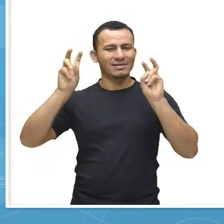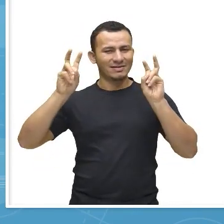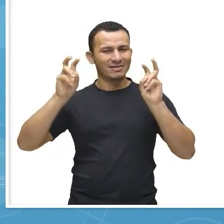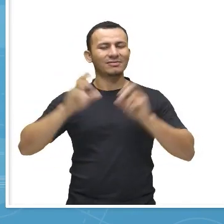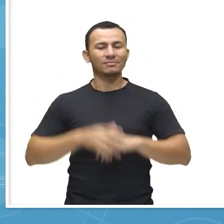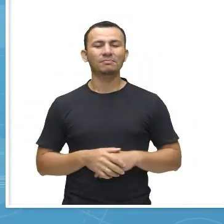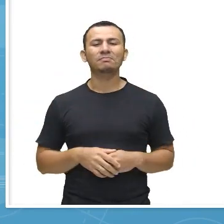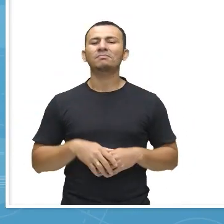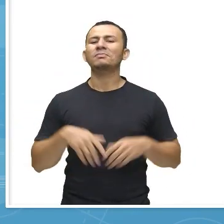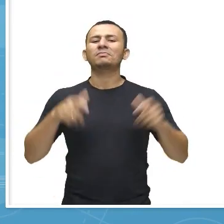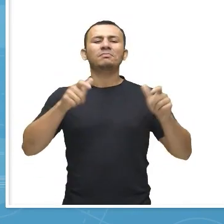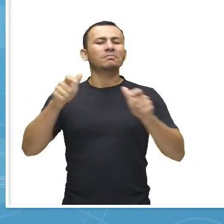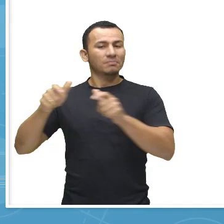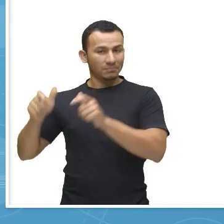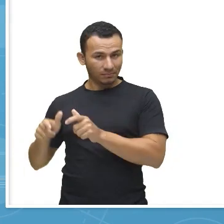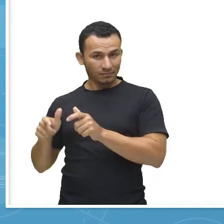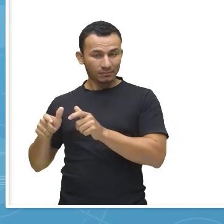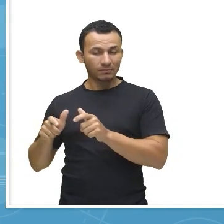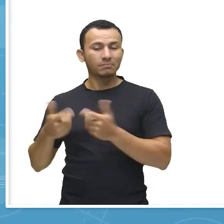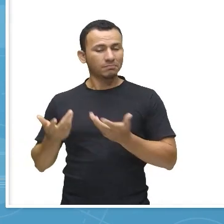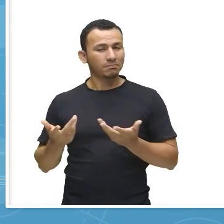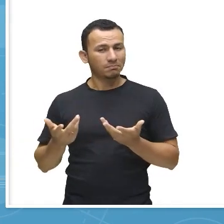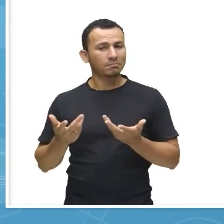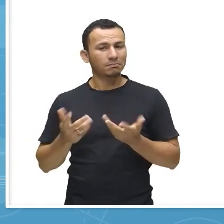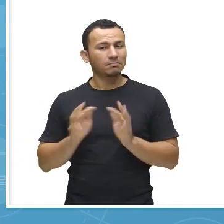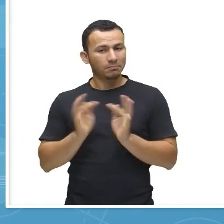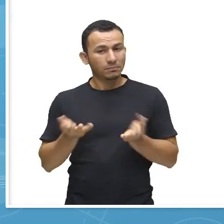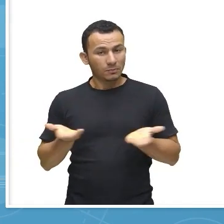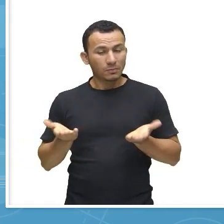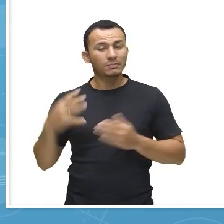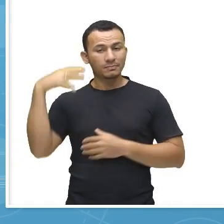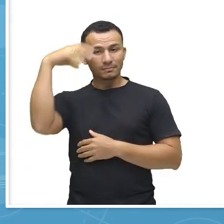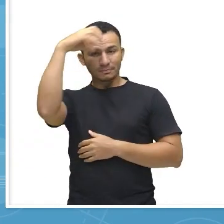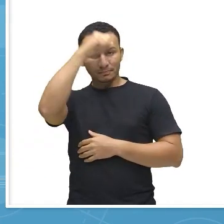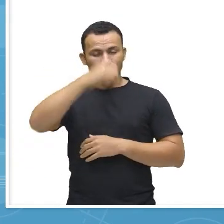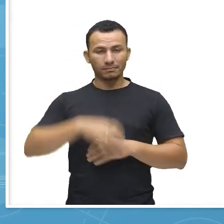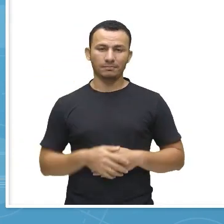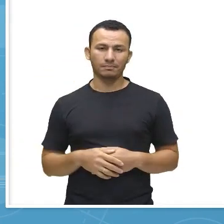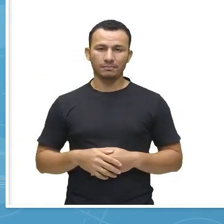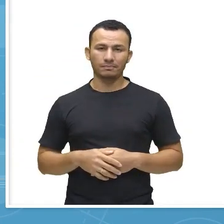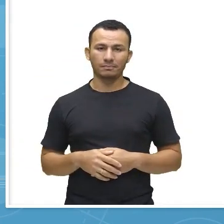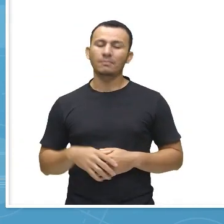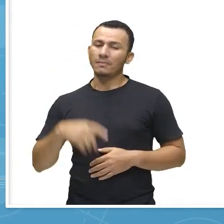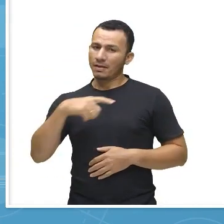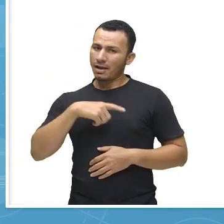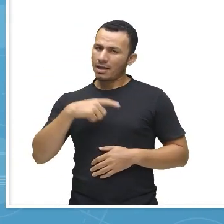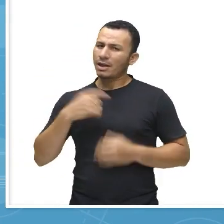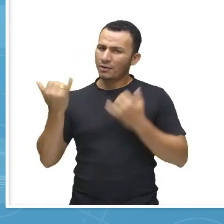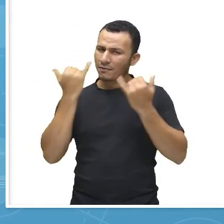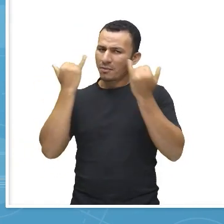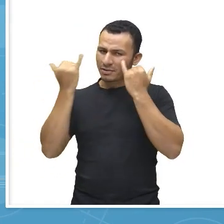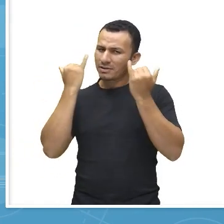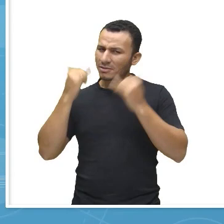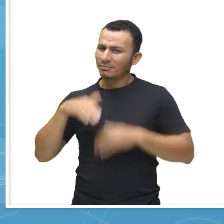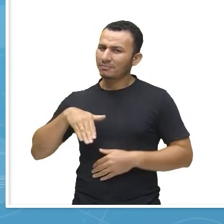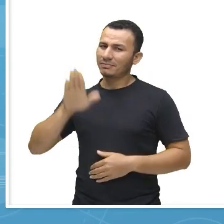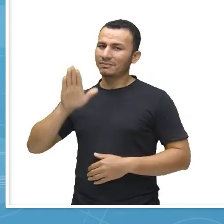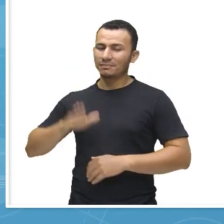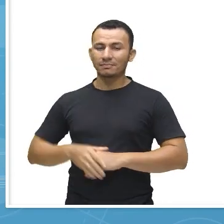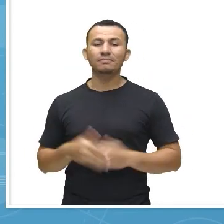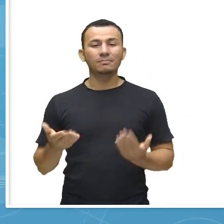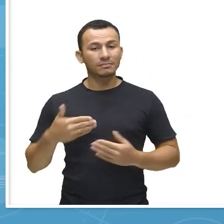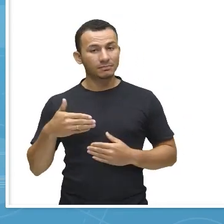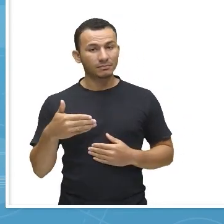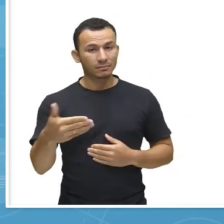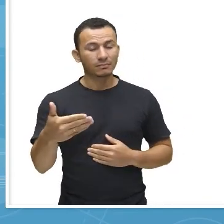estão localizados, e é basicamente isso que nós vamos ver na aula de hoje. Só que, claro, com um pouco mais de informações. Então, vamos